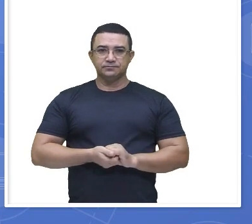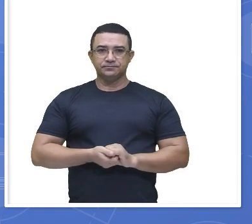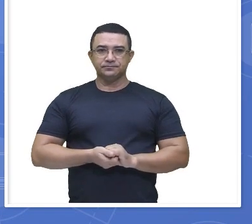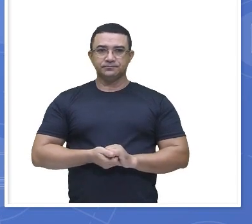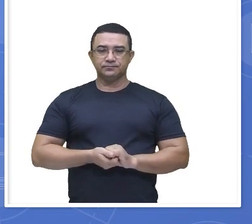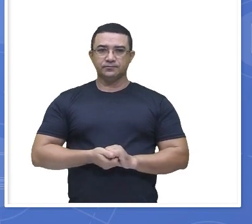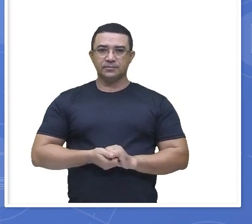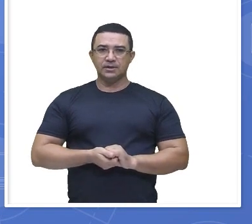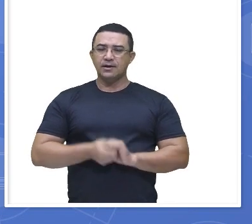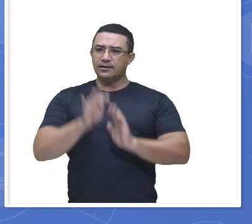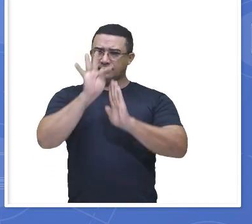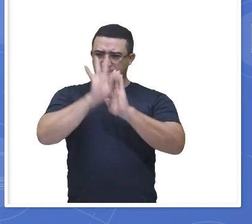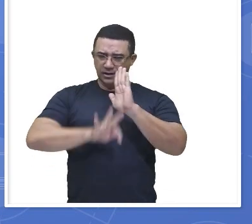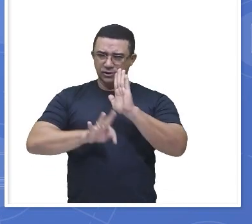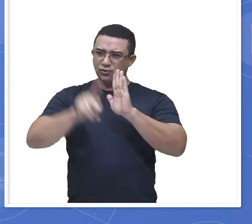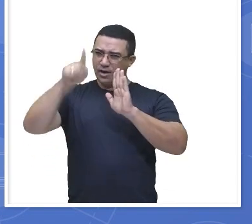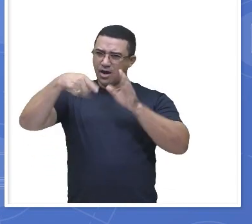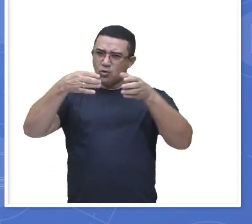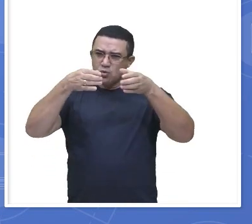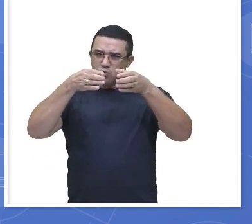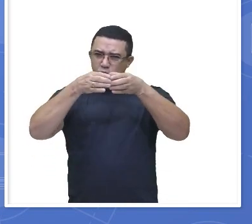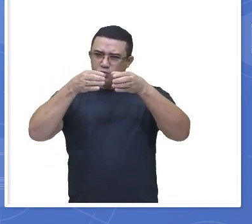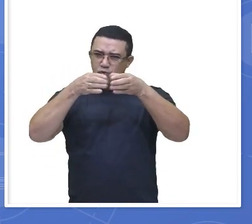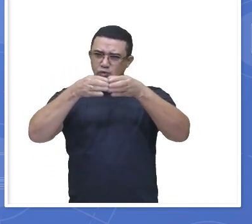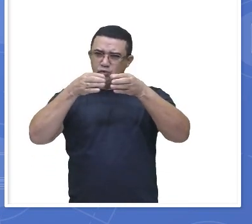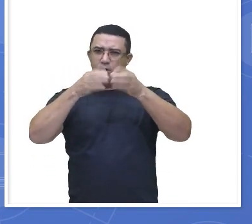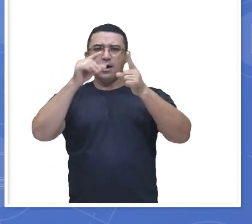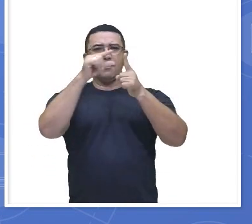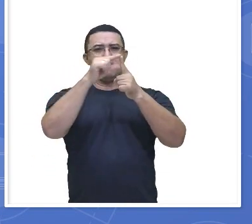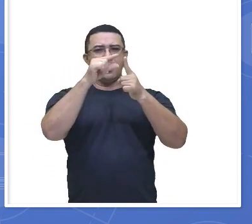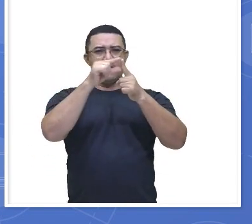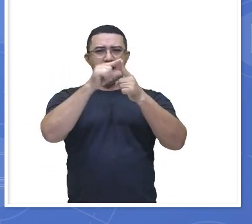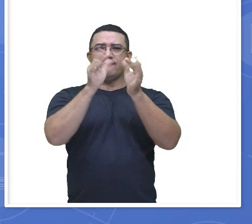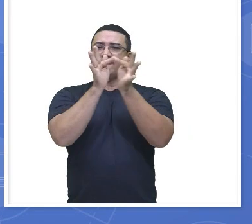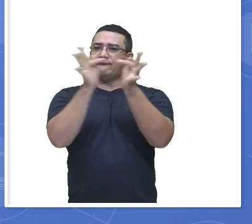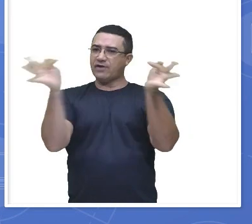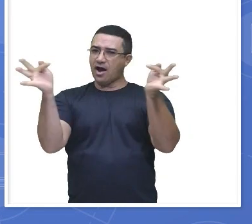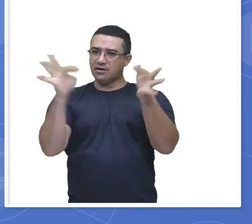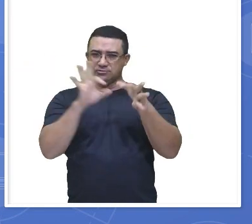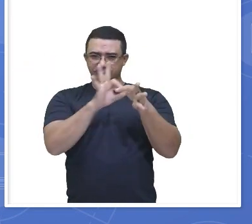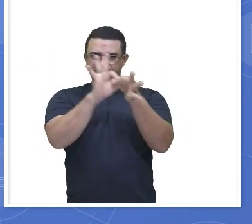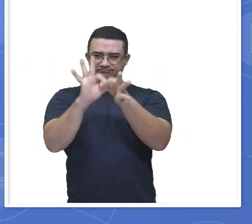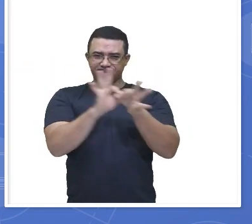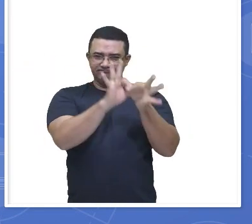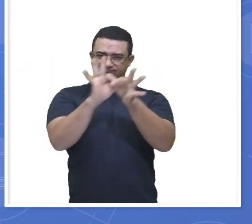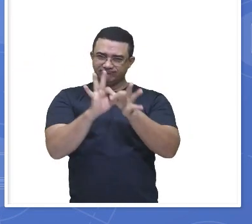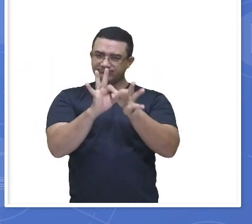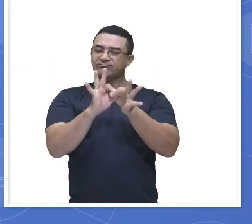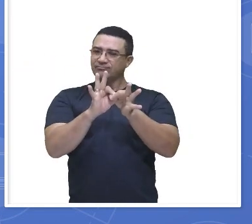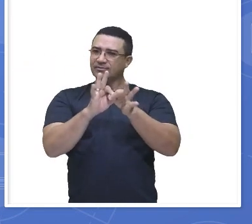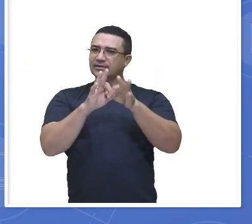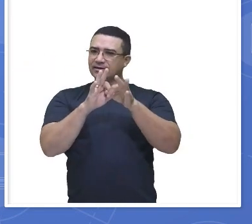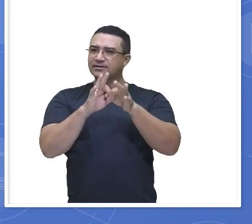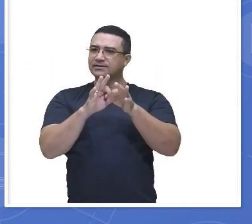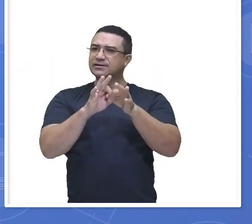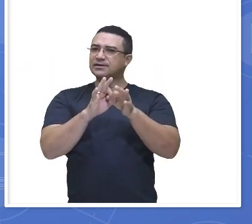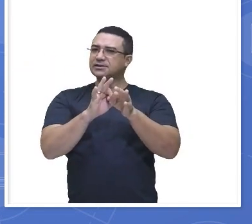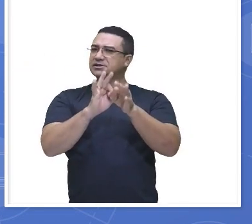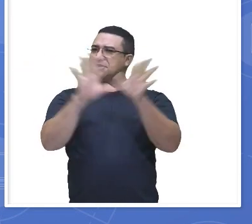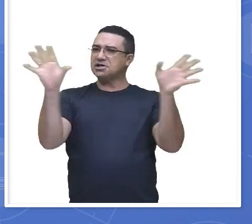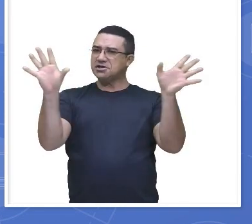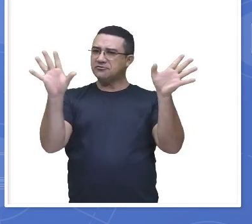complementar. Olhem aí. O texto é um conjunto de palavras e frases encadeadas que permitem interpretação e transmitem